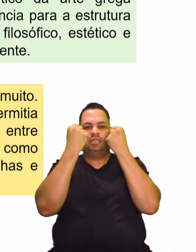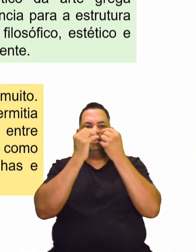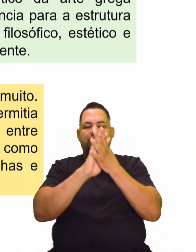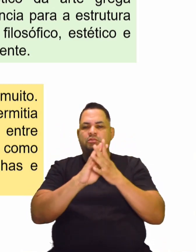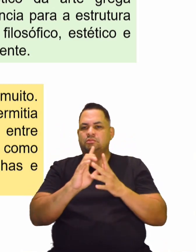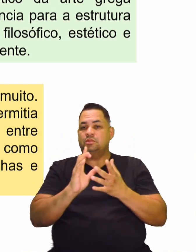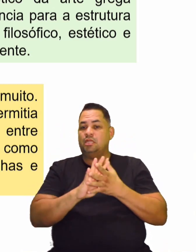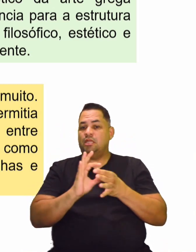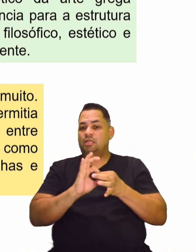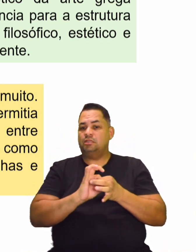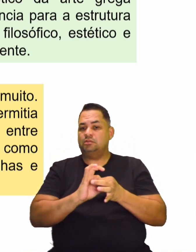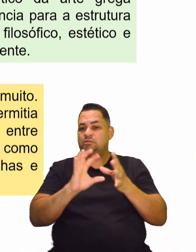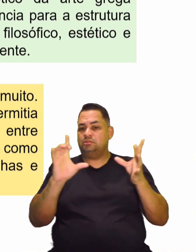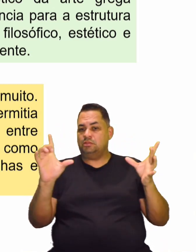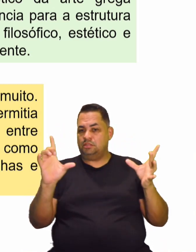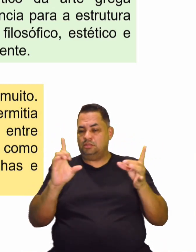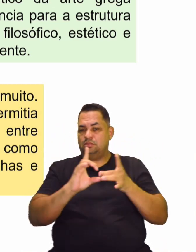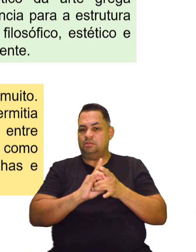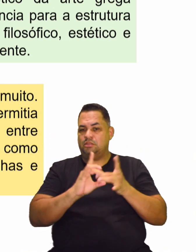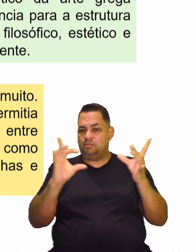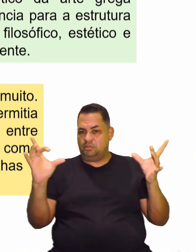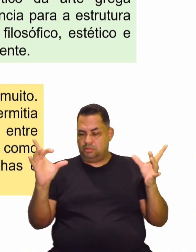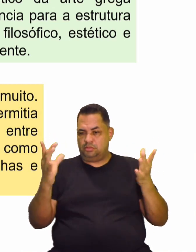acho que foi até por meio